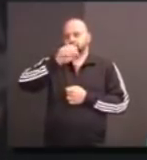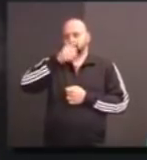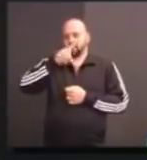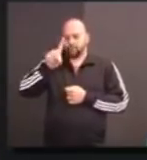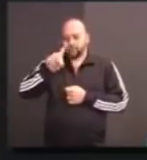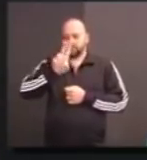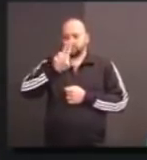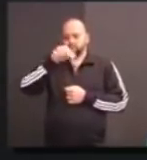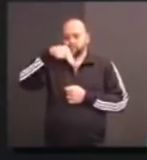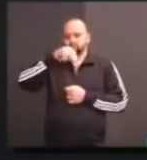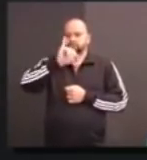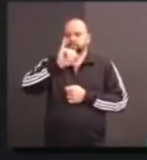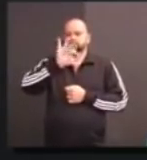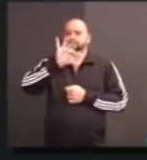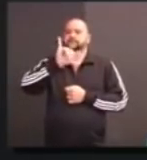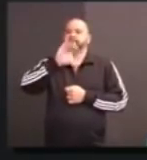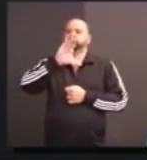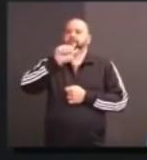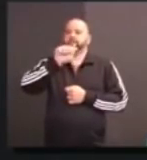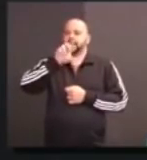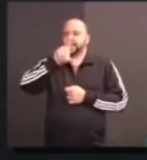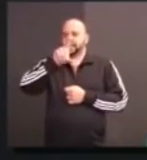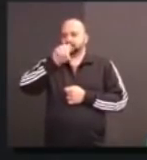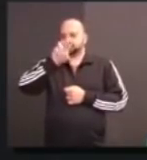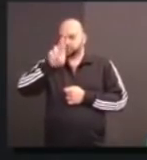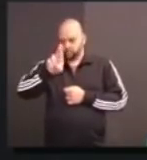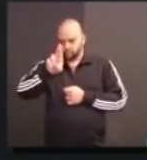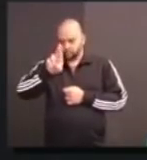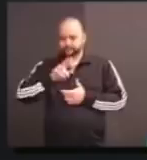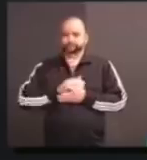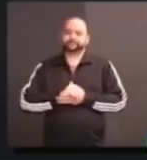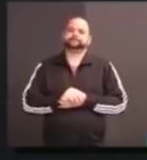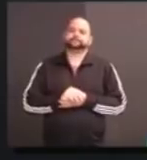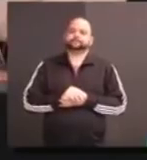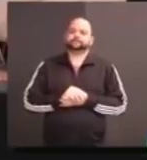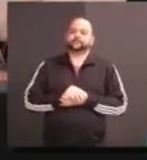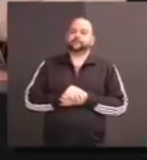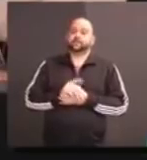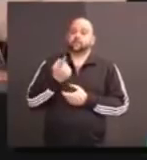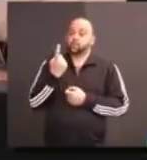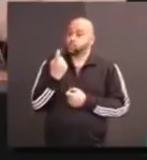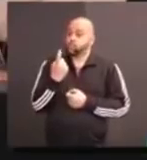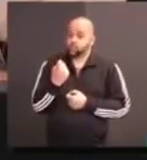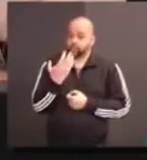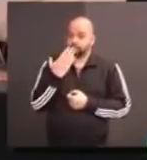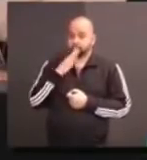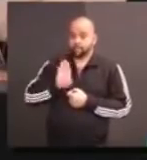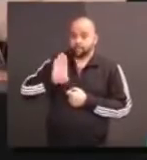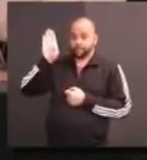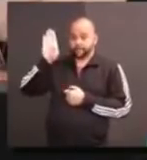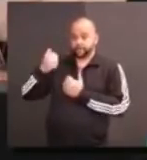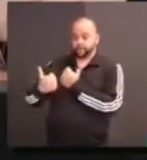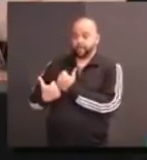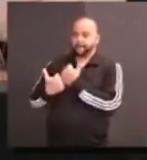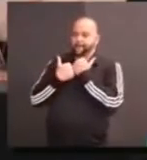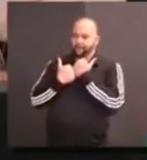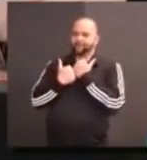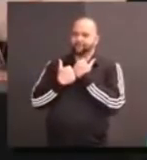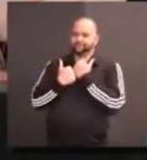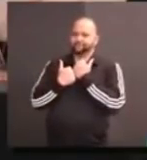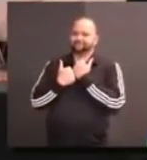Aliás, o único órgão unificador que havia prometido apoio falhou.